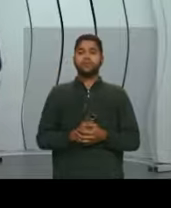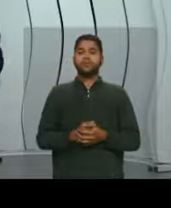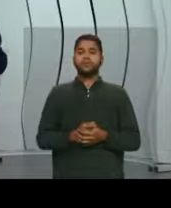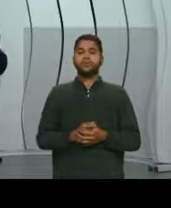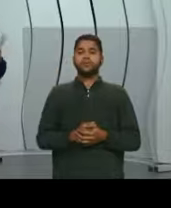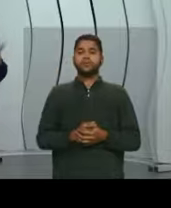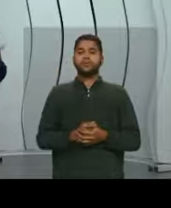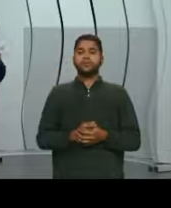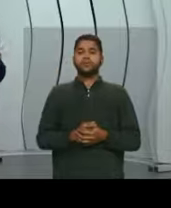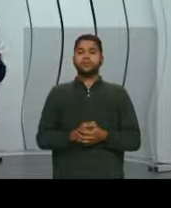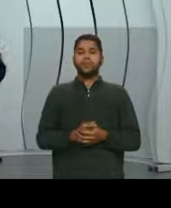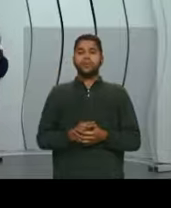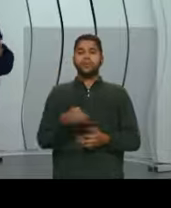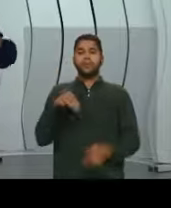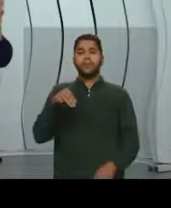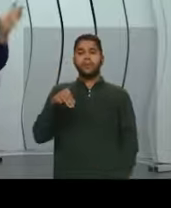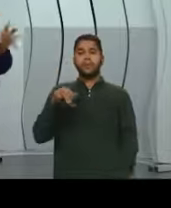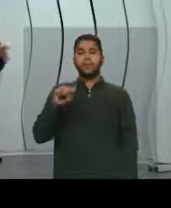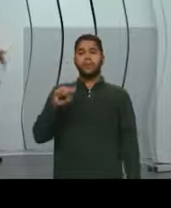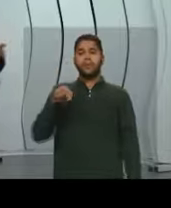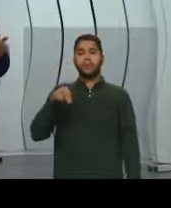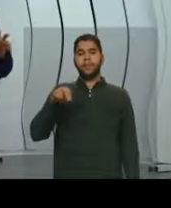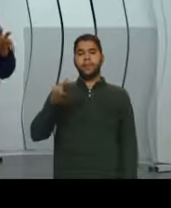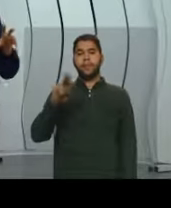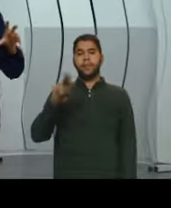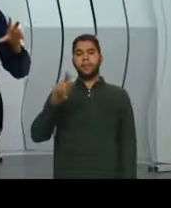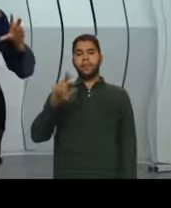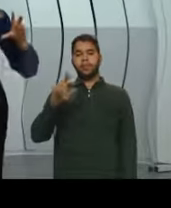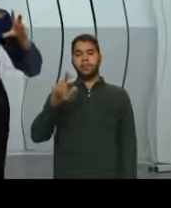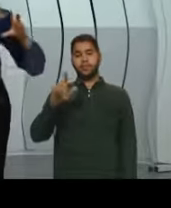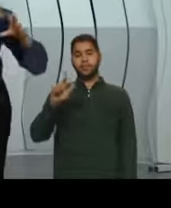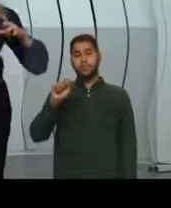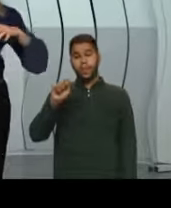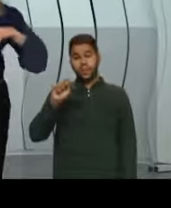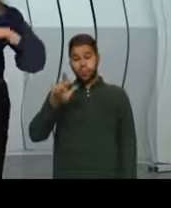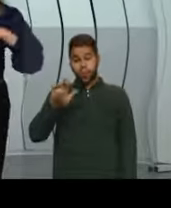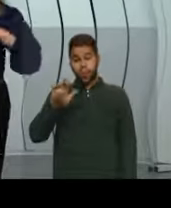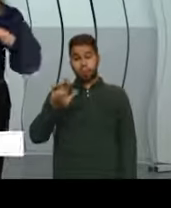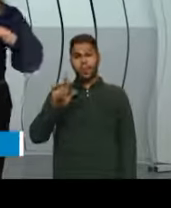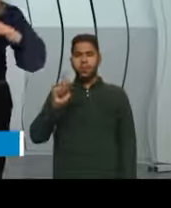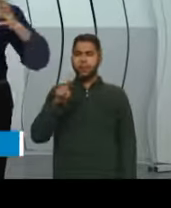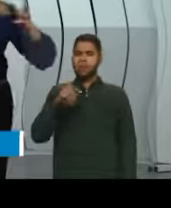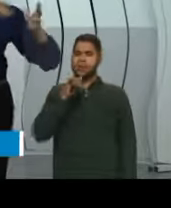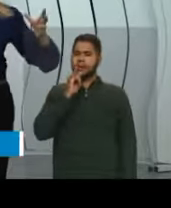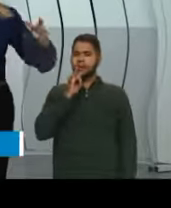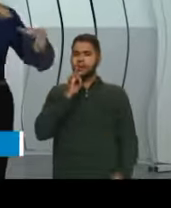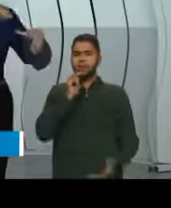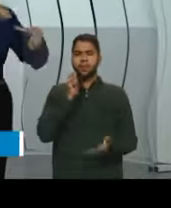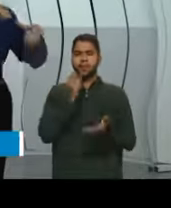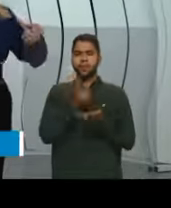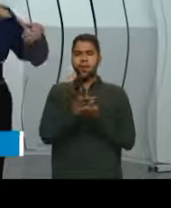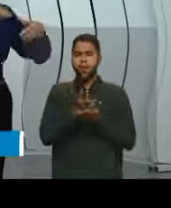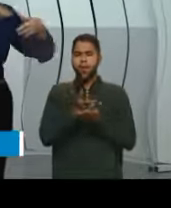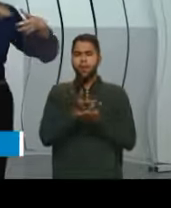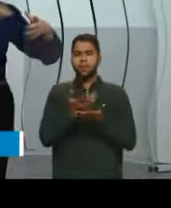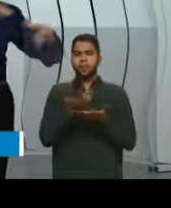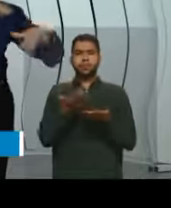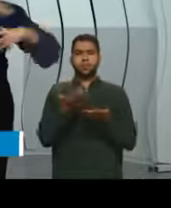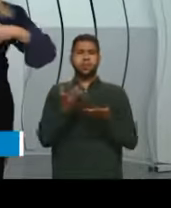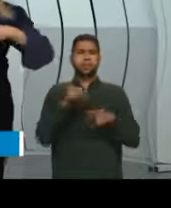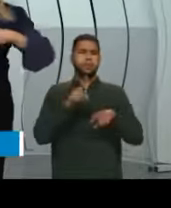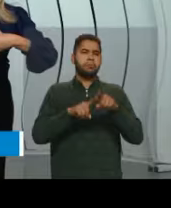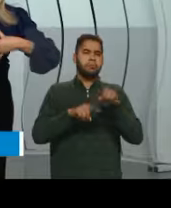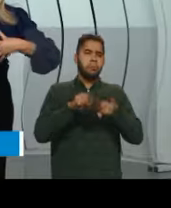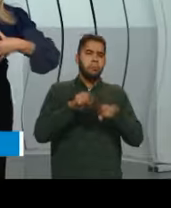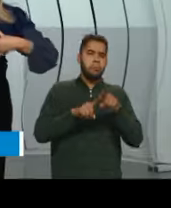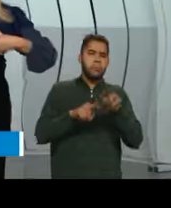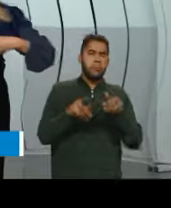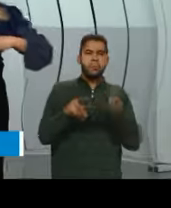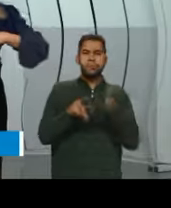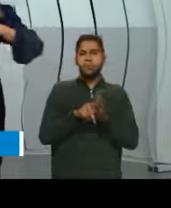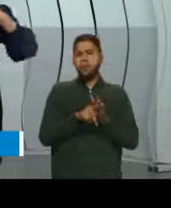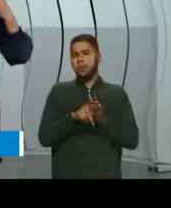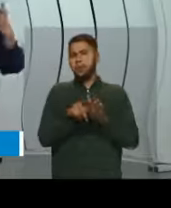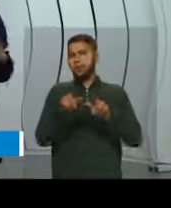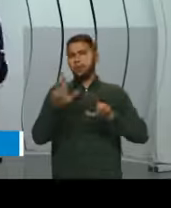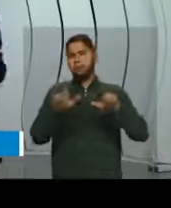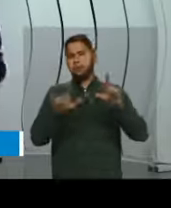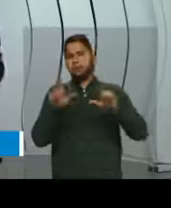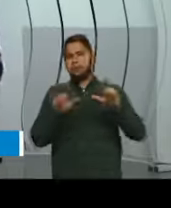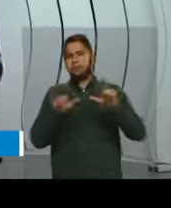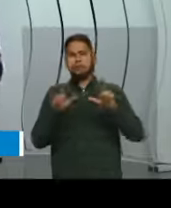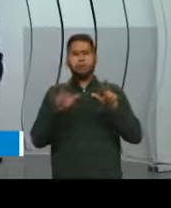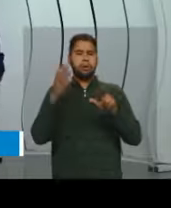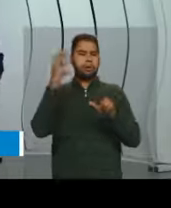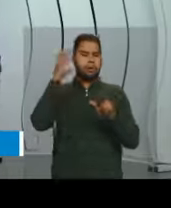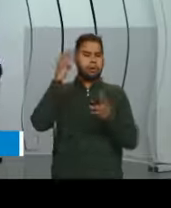multimodalidade, são nos manuais. Você compra lá um aparelho ou você compra um aparelho doméstico, né? Sempre